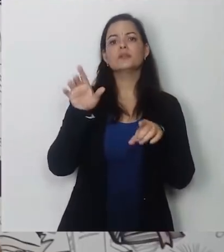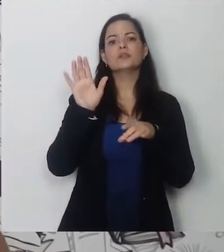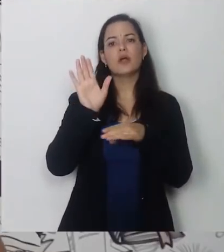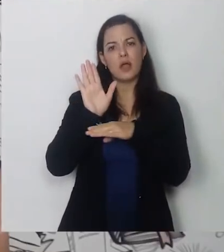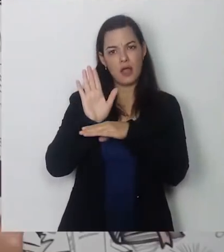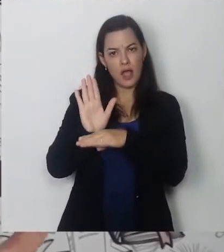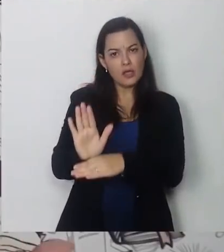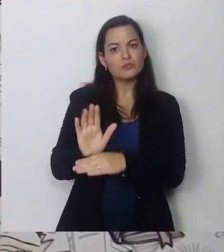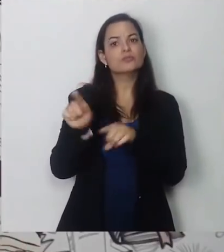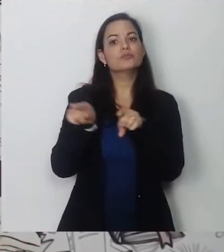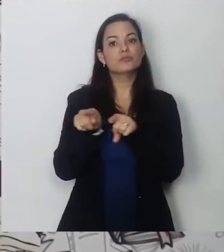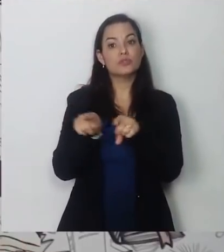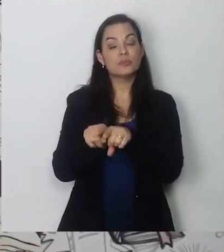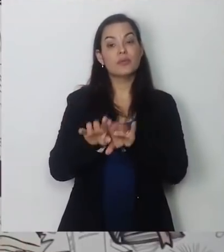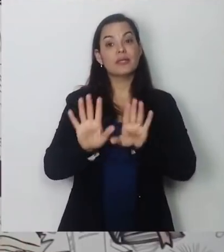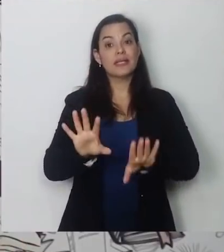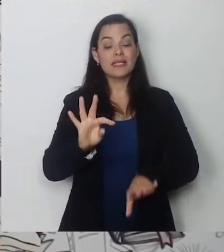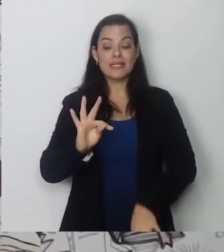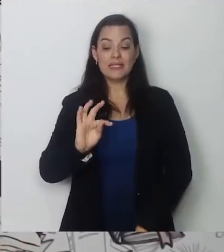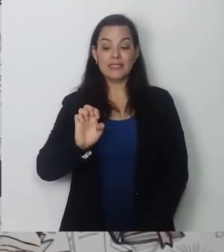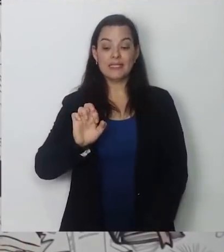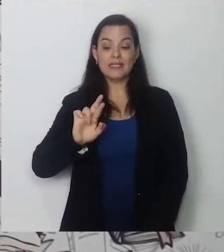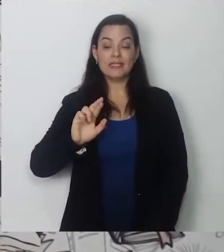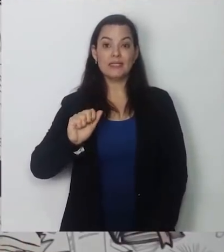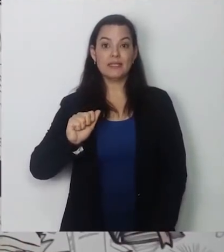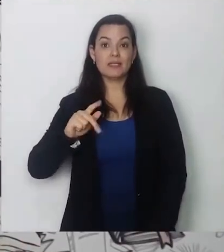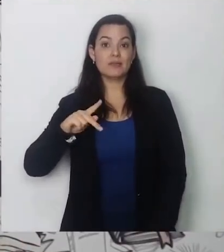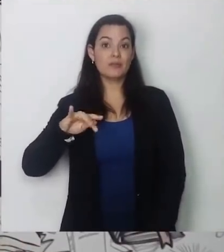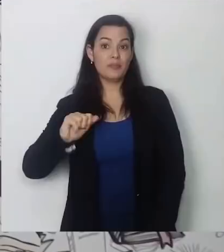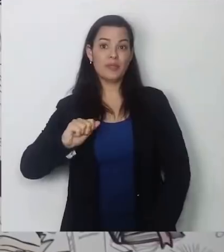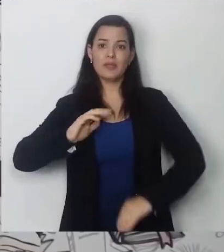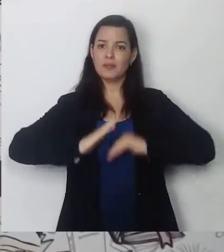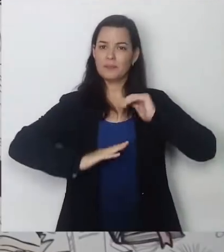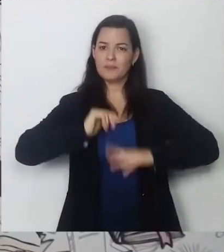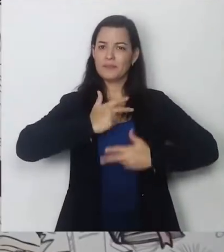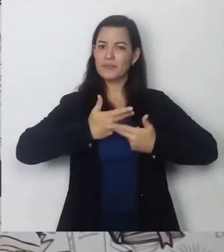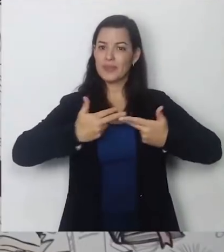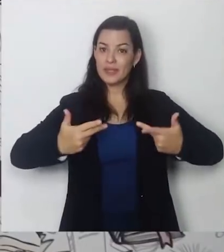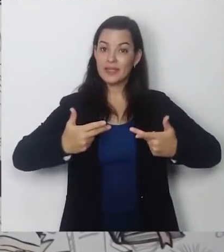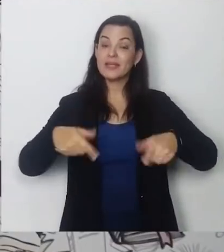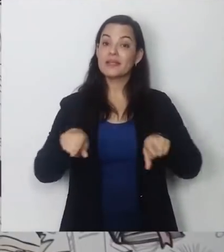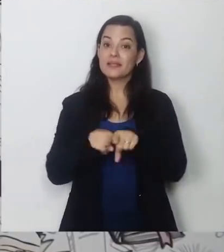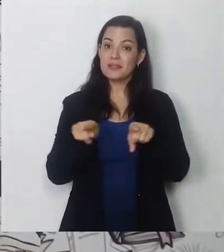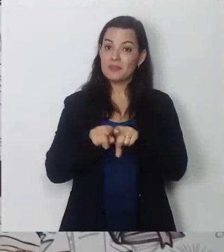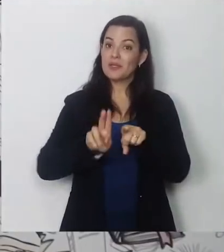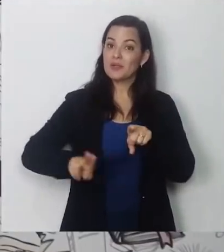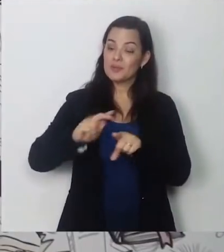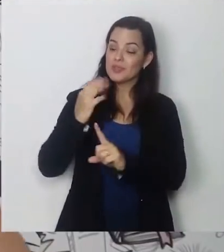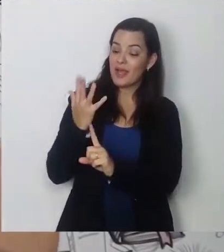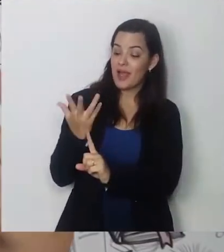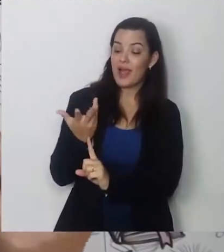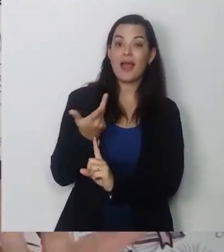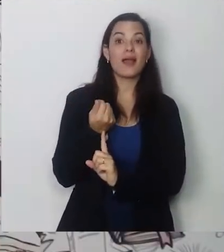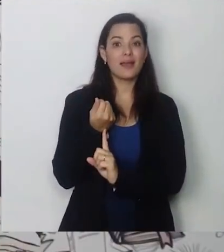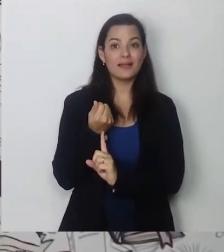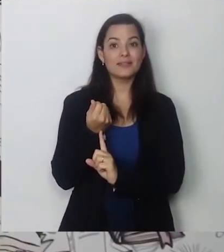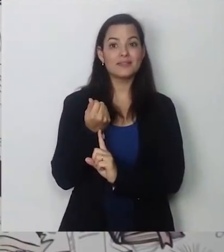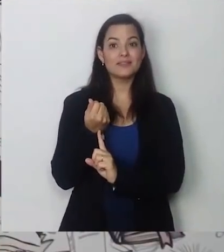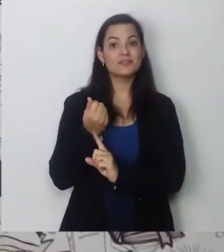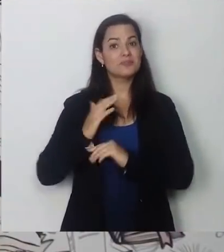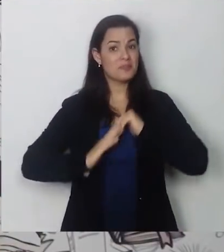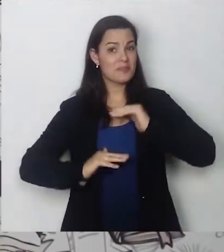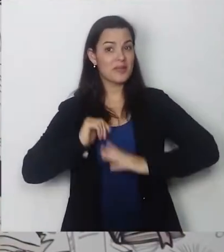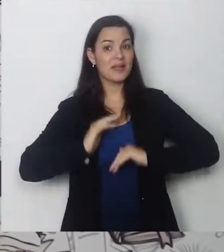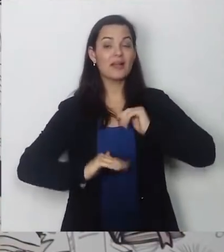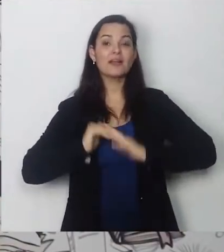tratamento e novas terapias, incluindo a arte-terapia, fazem parte desse